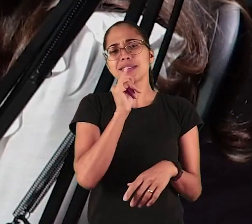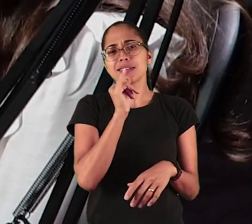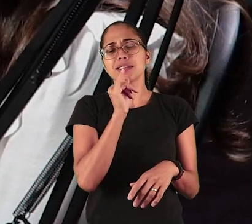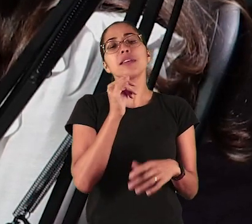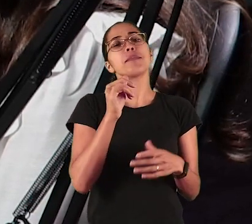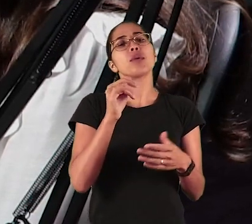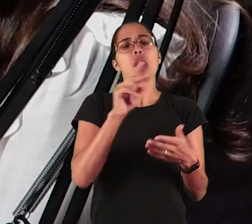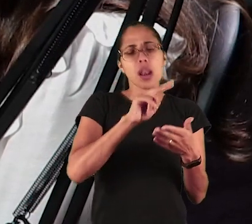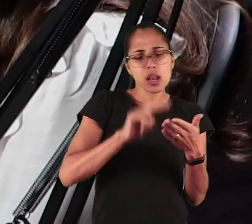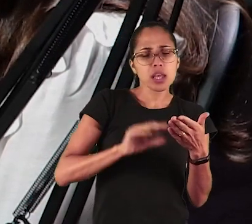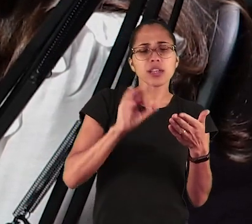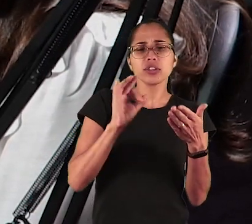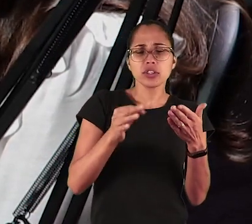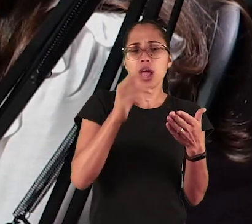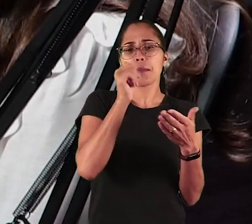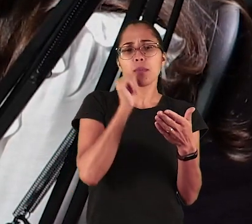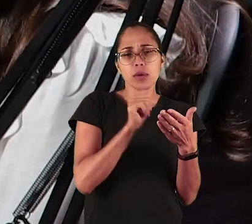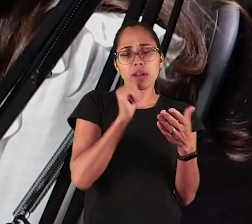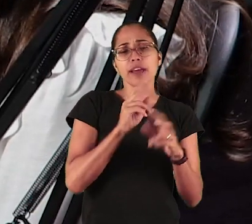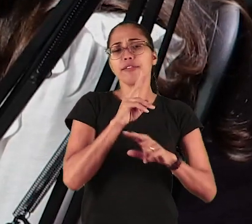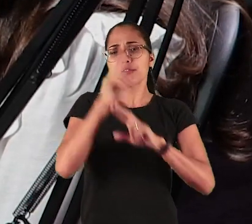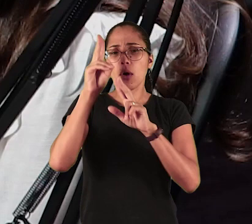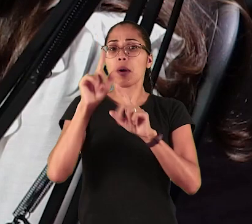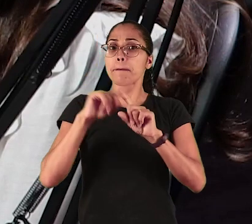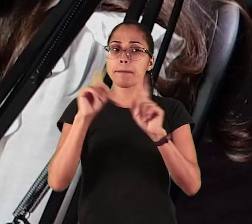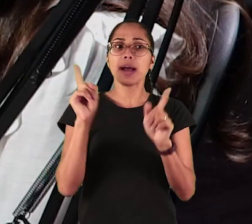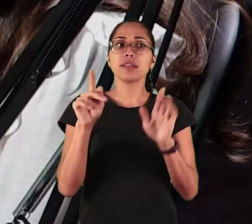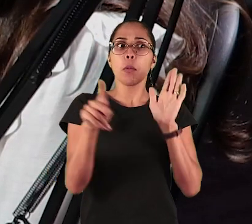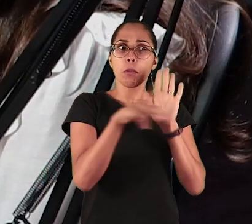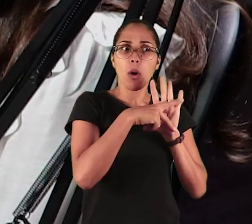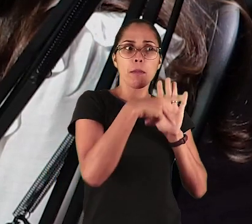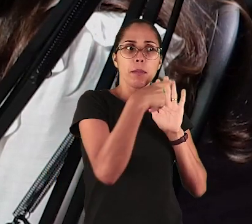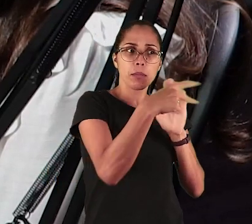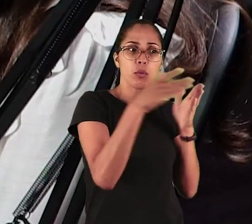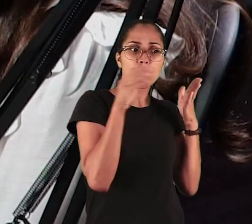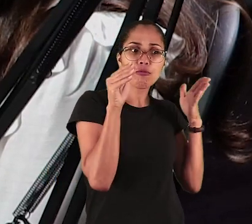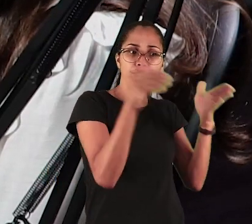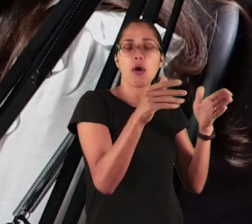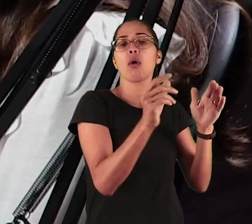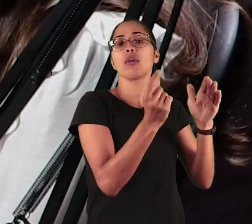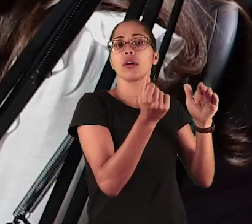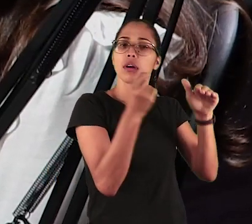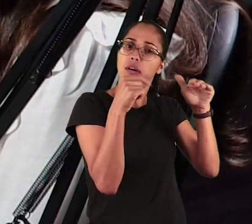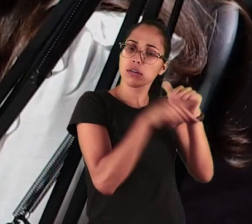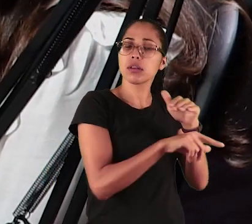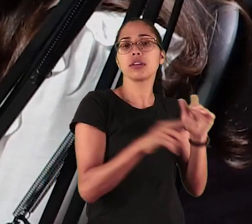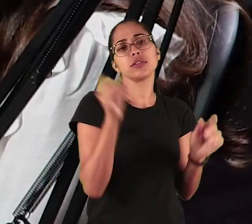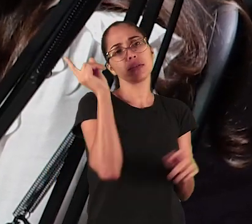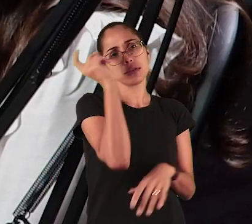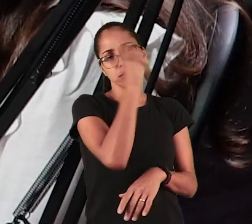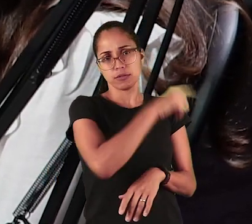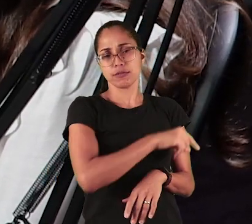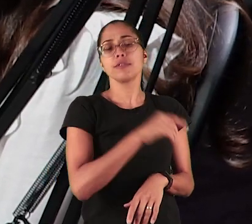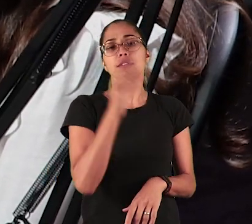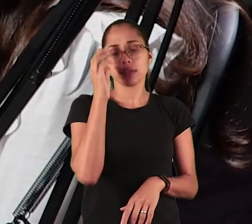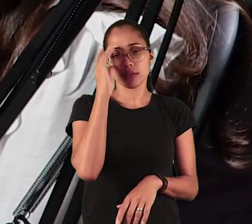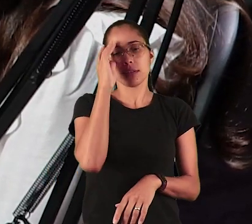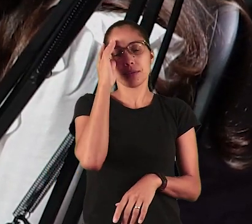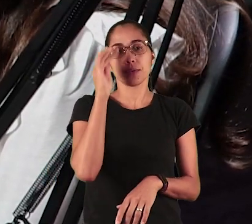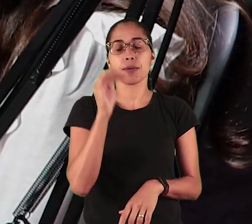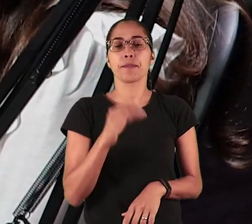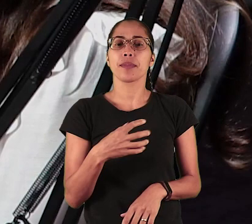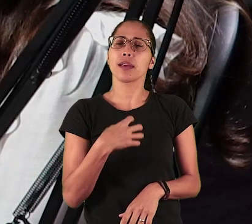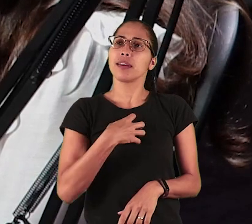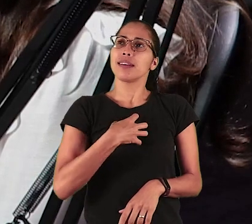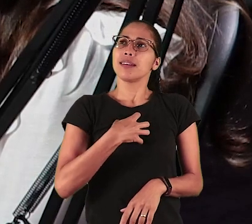fortes e tudo mais no mercado financeiro mesmo sempre tive muita dificuldade de ter esse né esse esse papel Então acho que na questão do Propósito